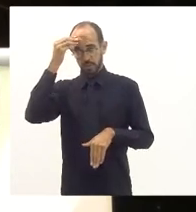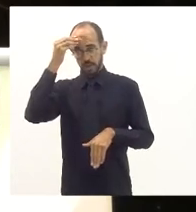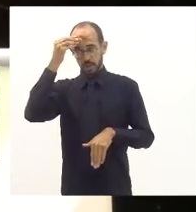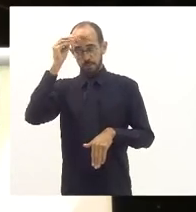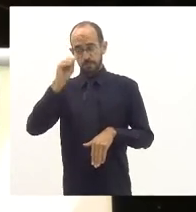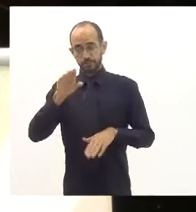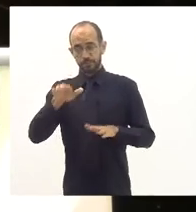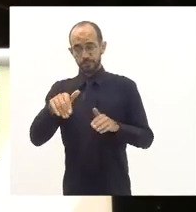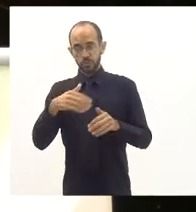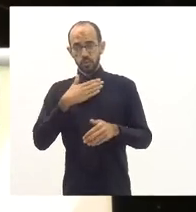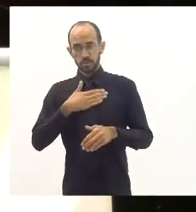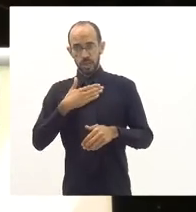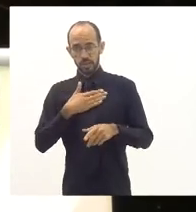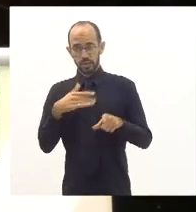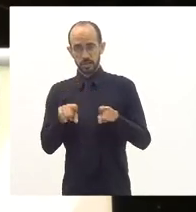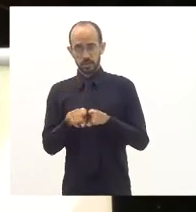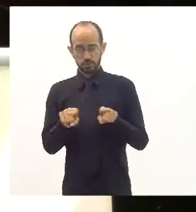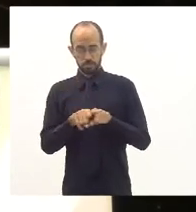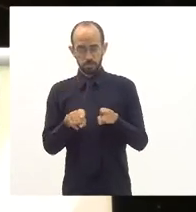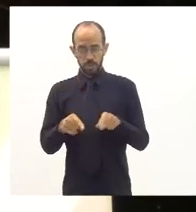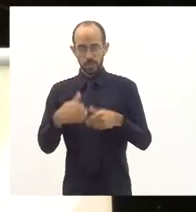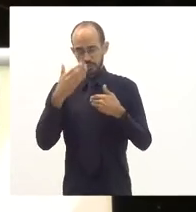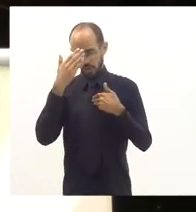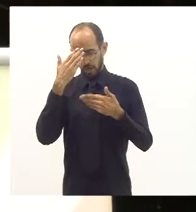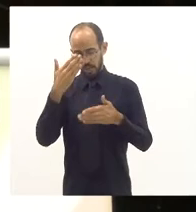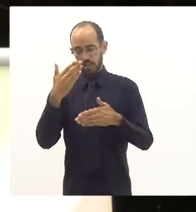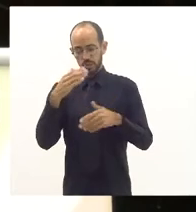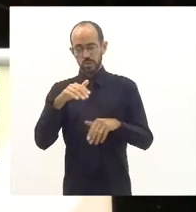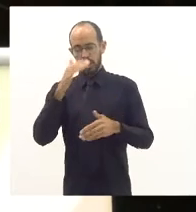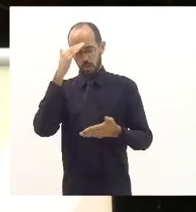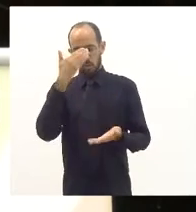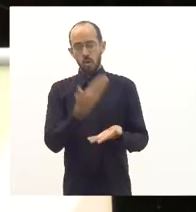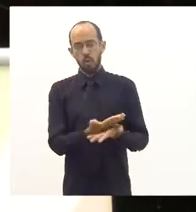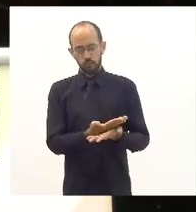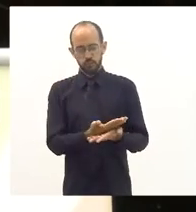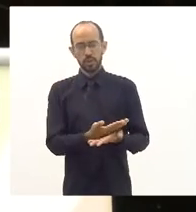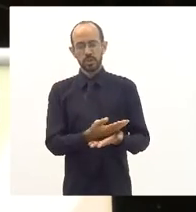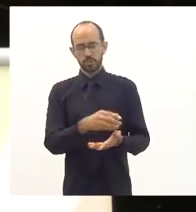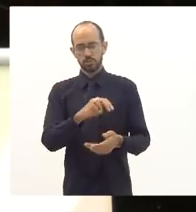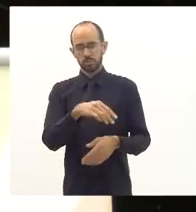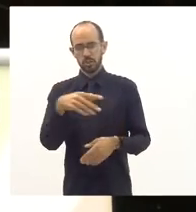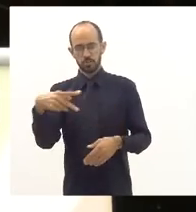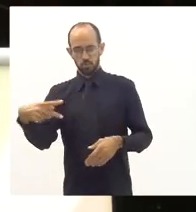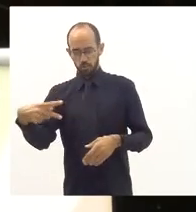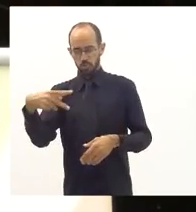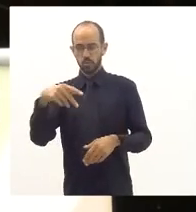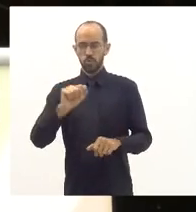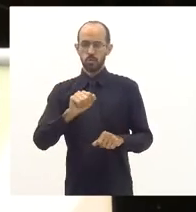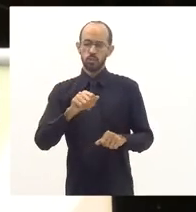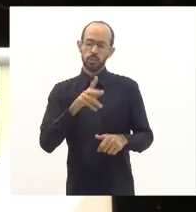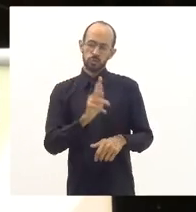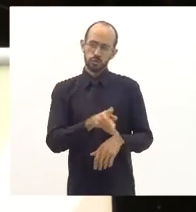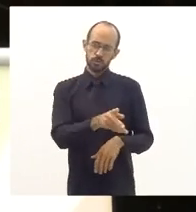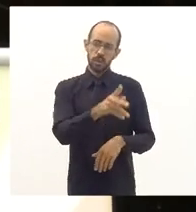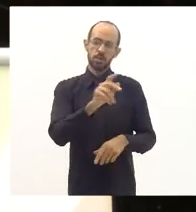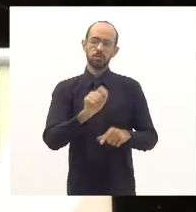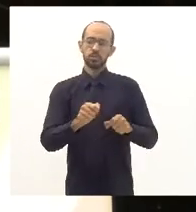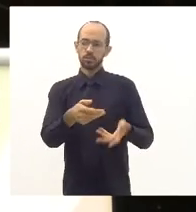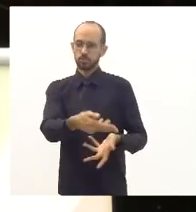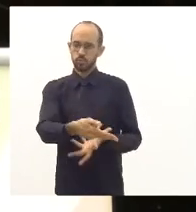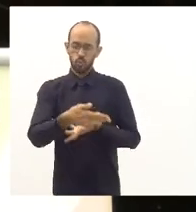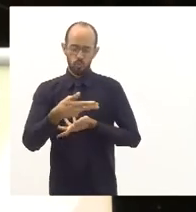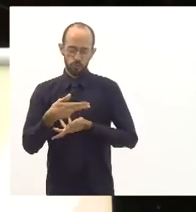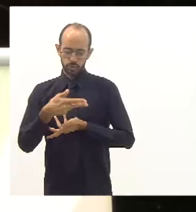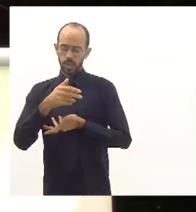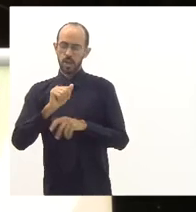Gostaria de agradecer a confiança no Ministério Público. Nós sempre temos sido convidados